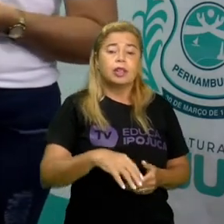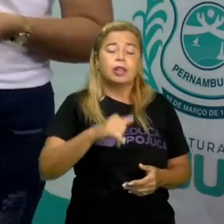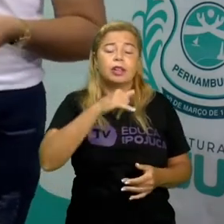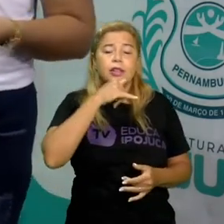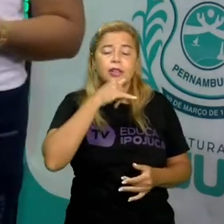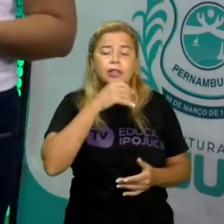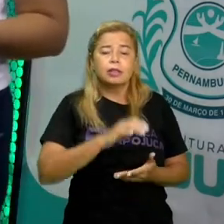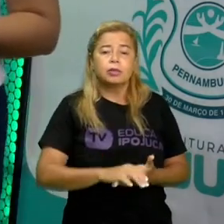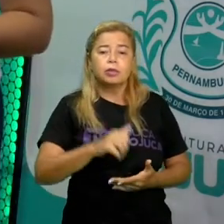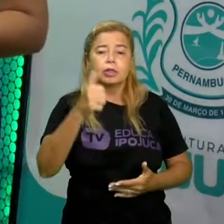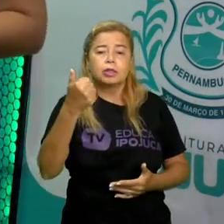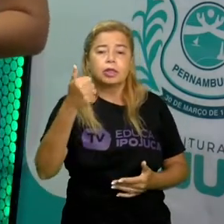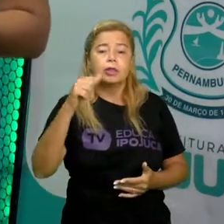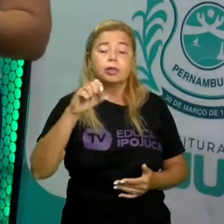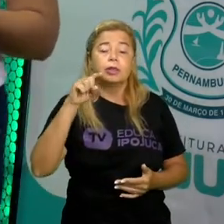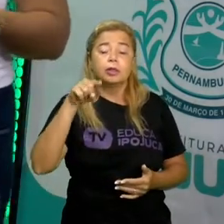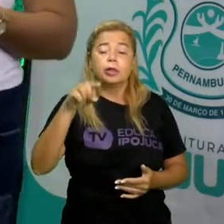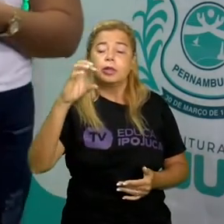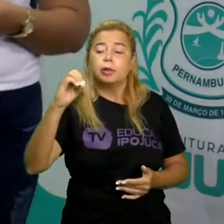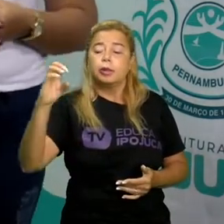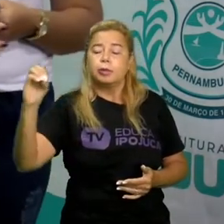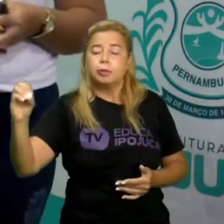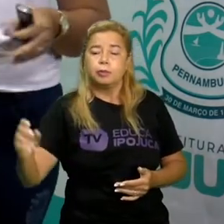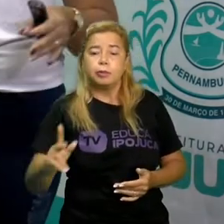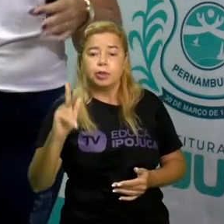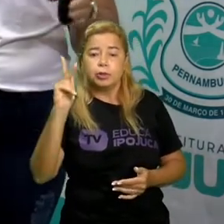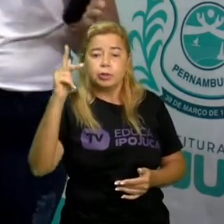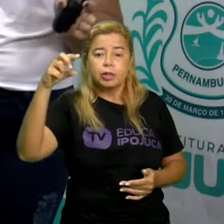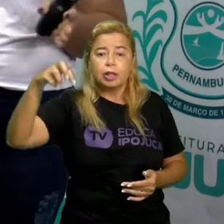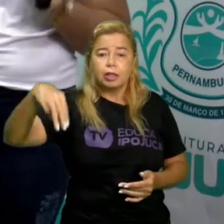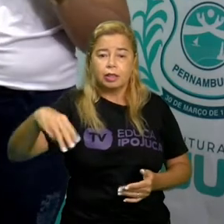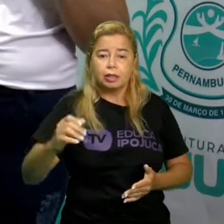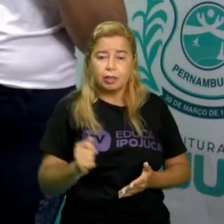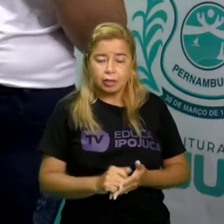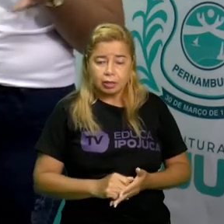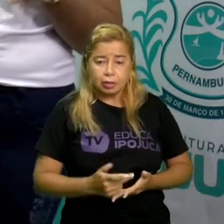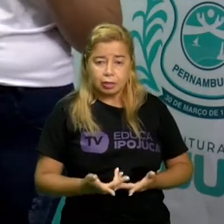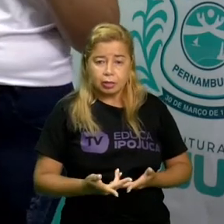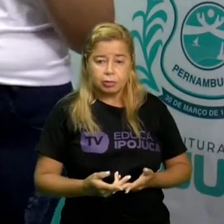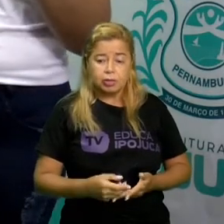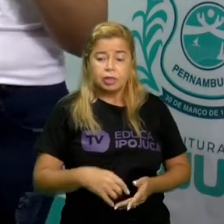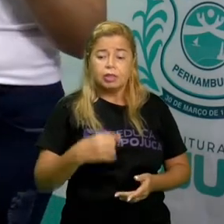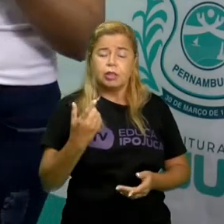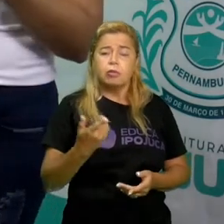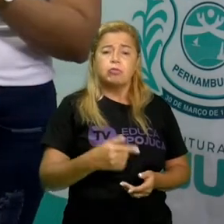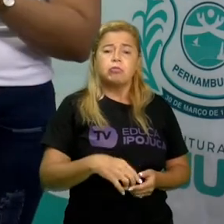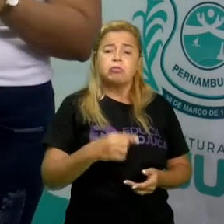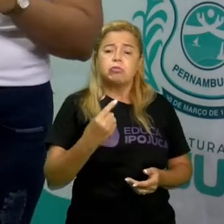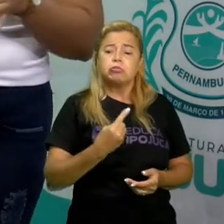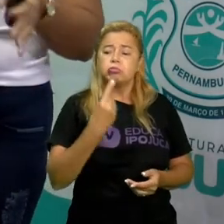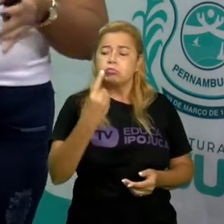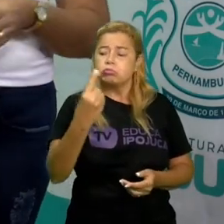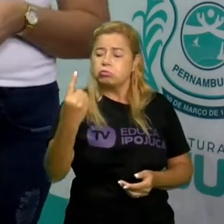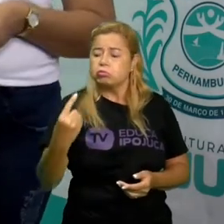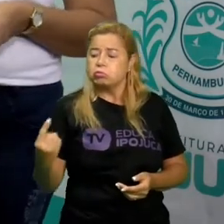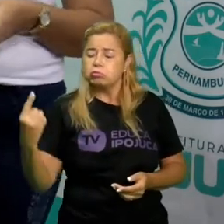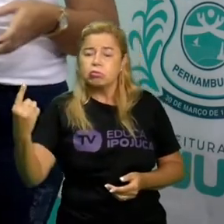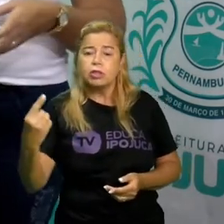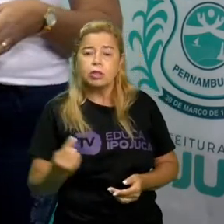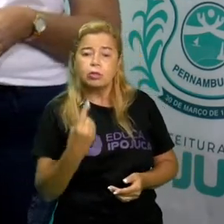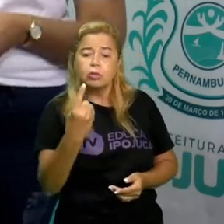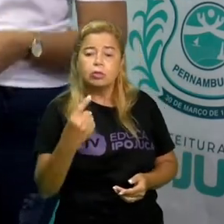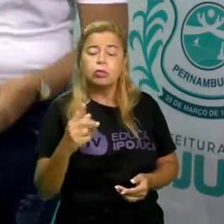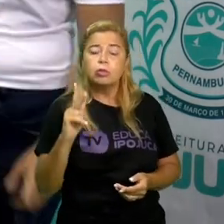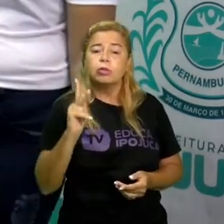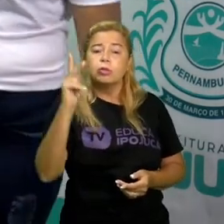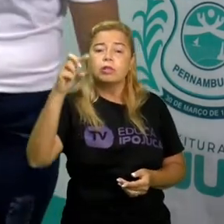1.000 quilômetros quadrados e tem 300 mil habitantes. Quanto ficaria por cada quilômetro quadrado, a quantidade